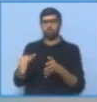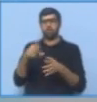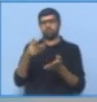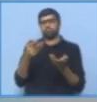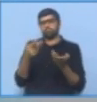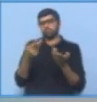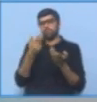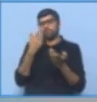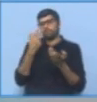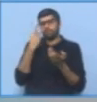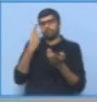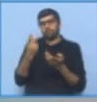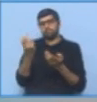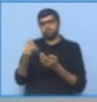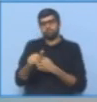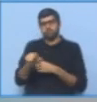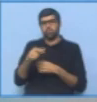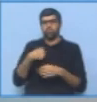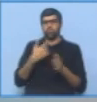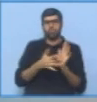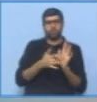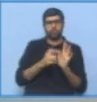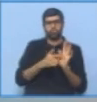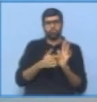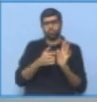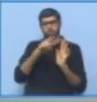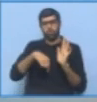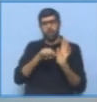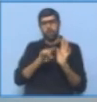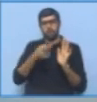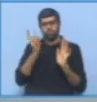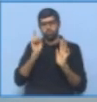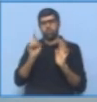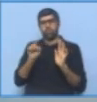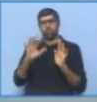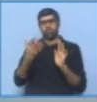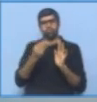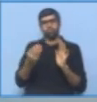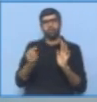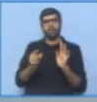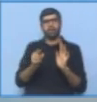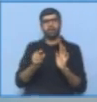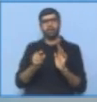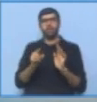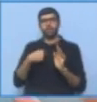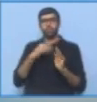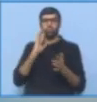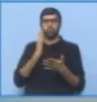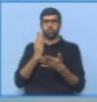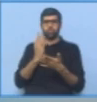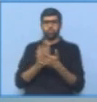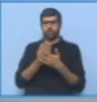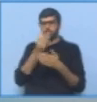vida. E o Evangelho não acontece todo aí, mas acontece muito aí. E isso, e bastava a última ceia, e se